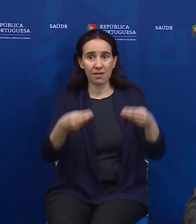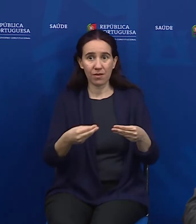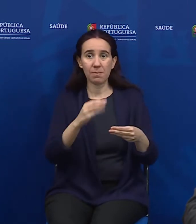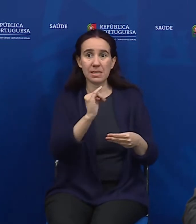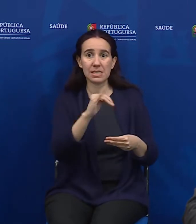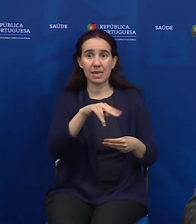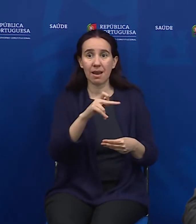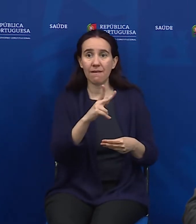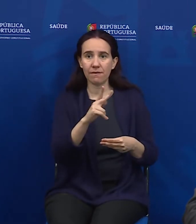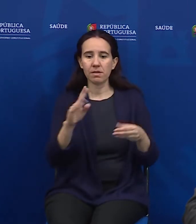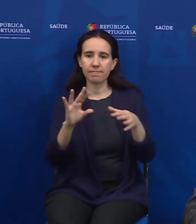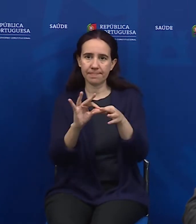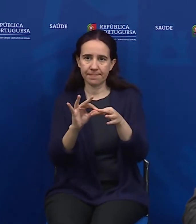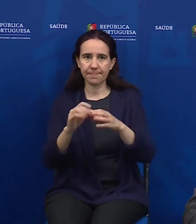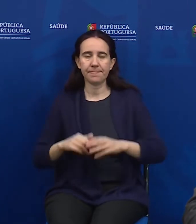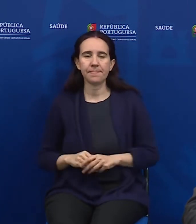SINAV.